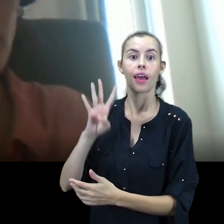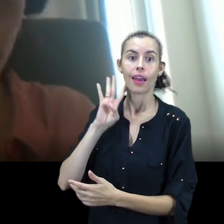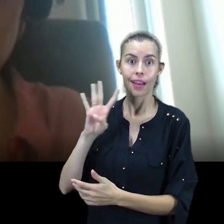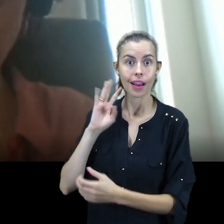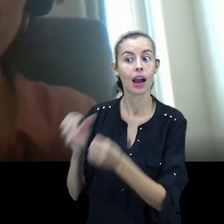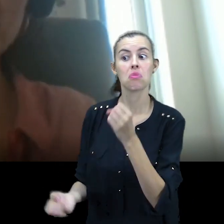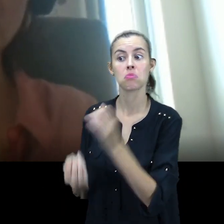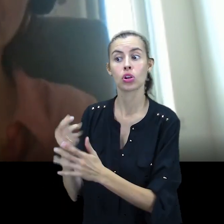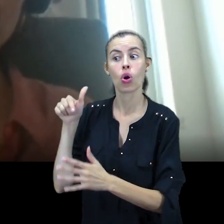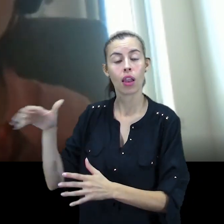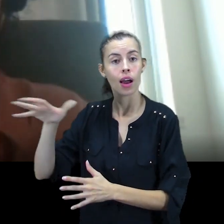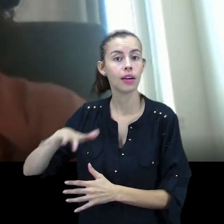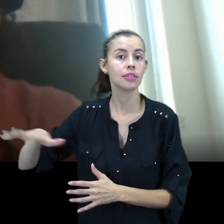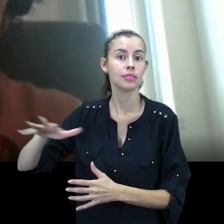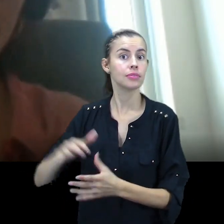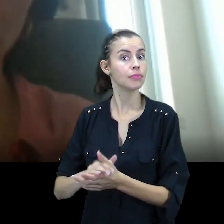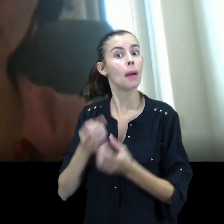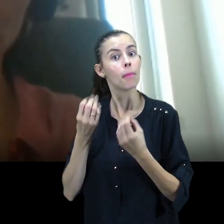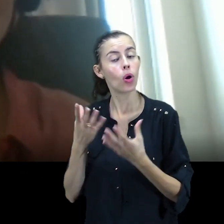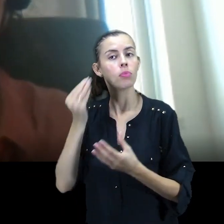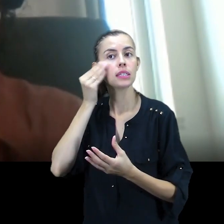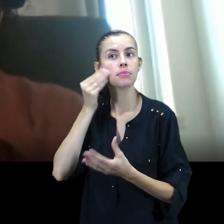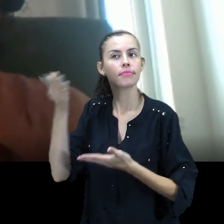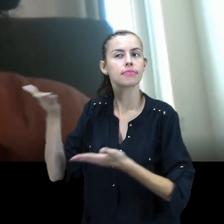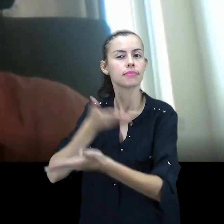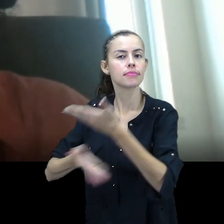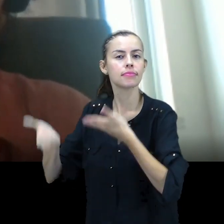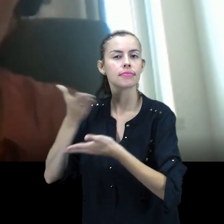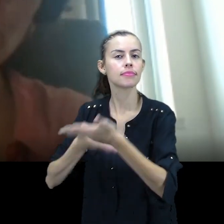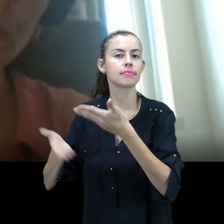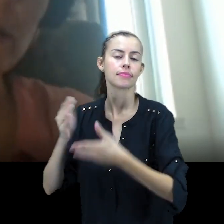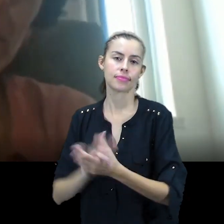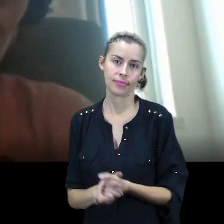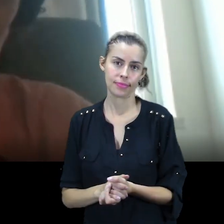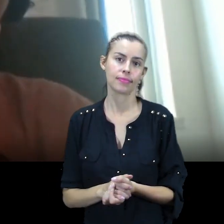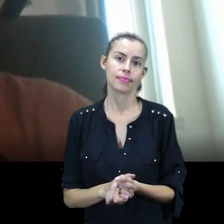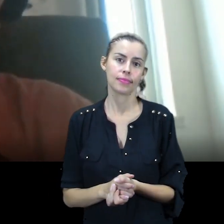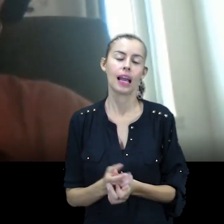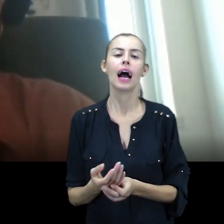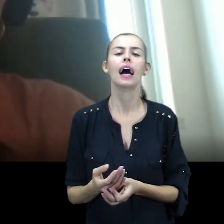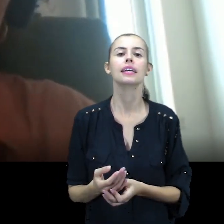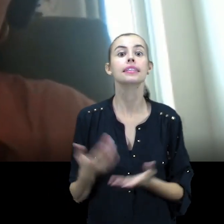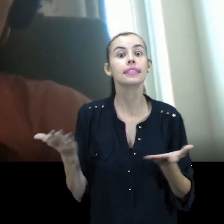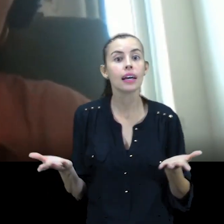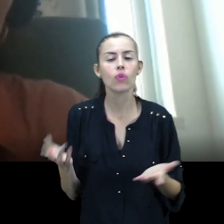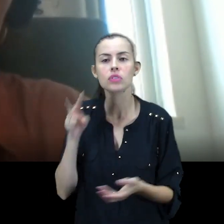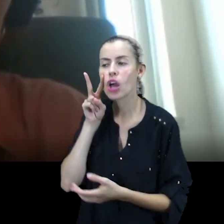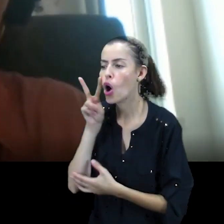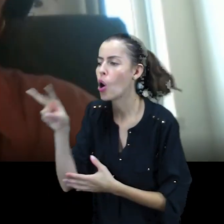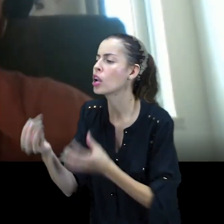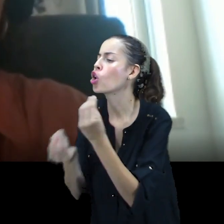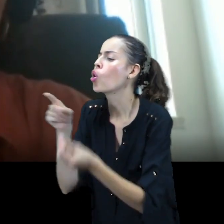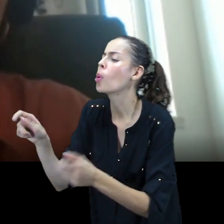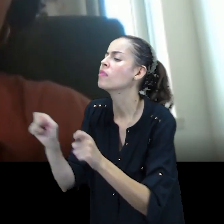também buscar experiências fora da UFBA, em outras universidades. O congresso que eu fiz na semana passada estava na